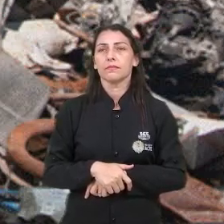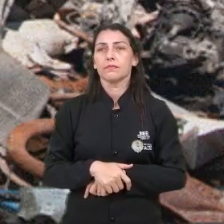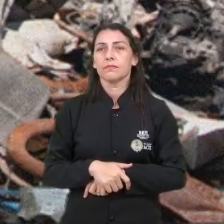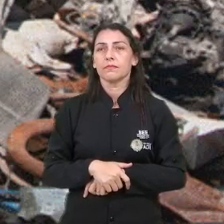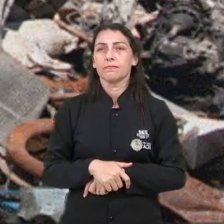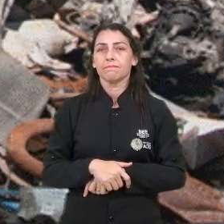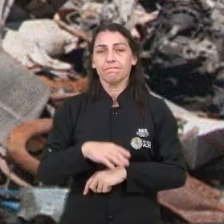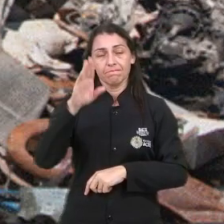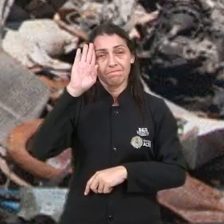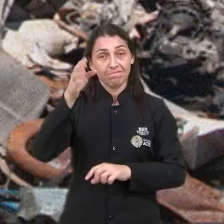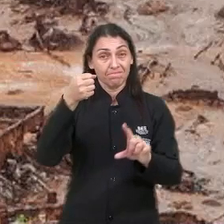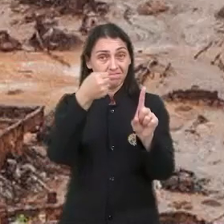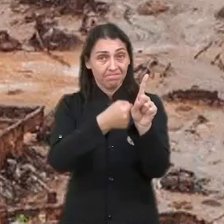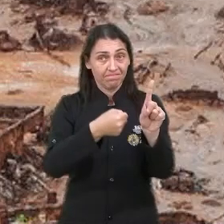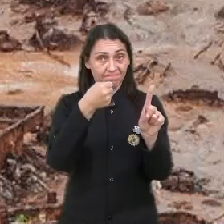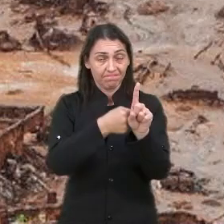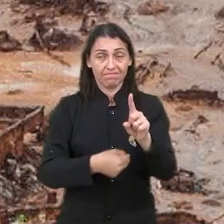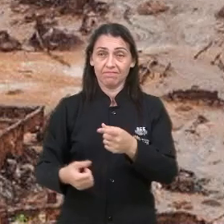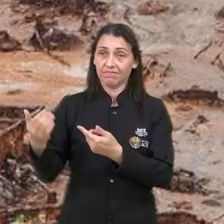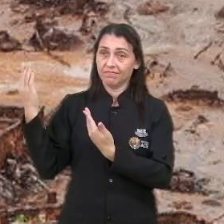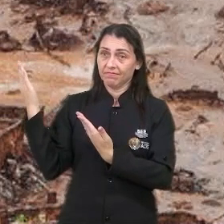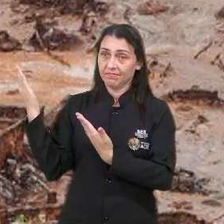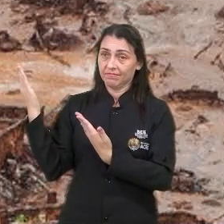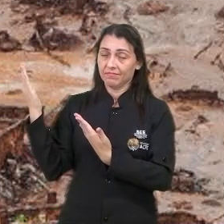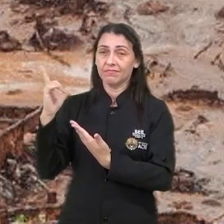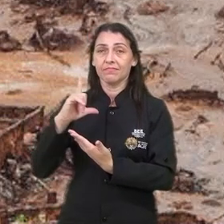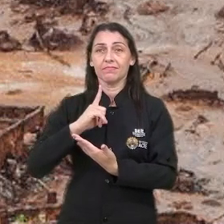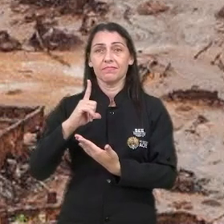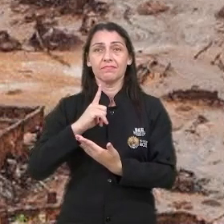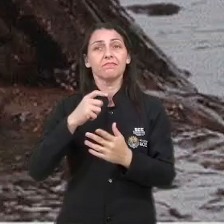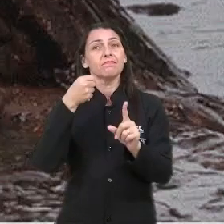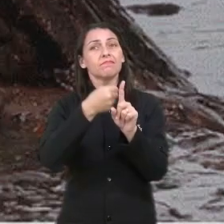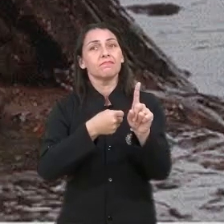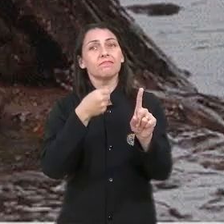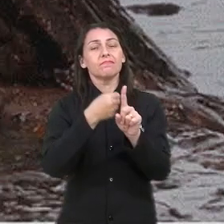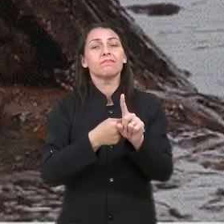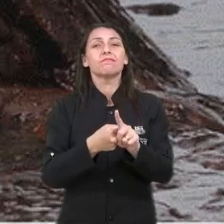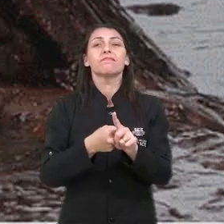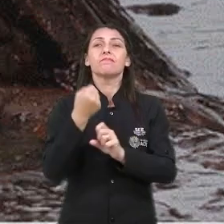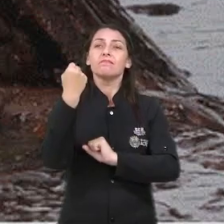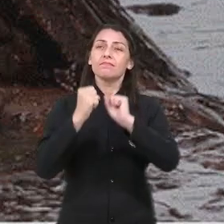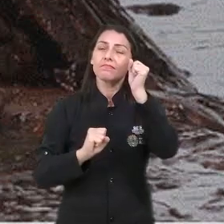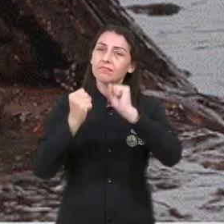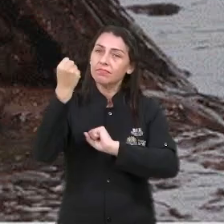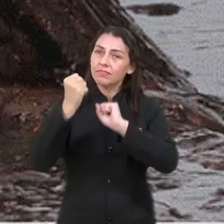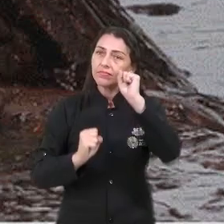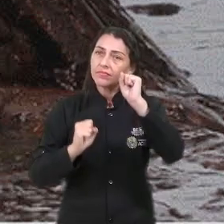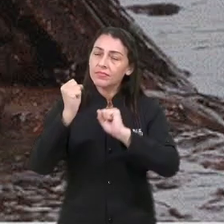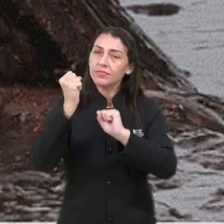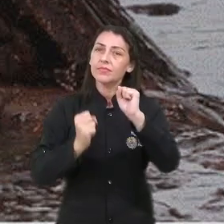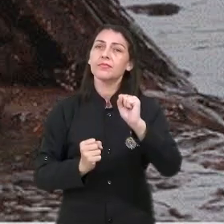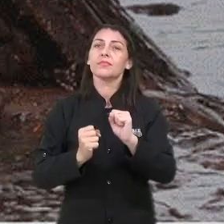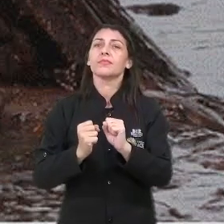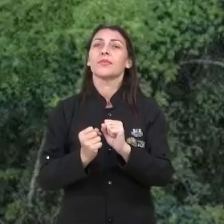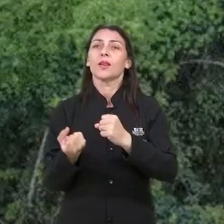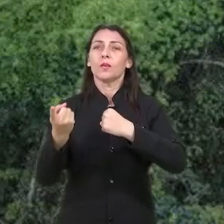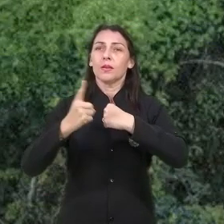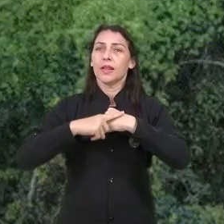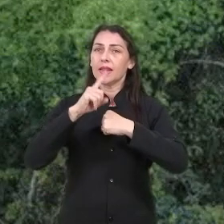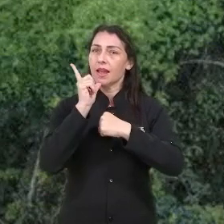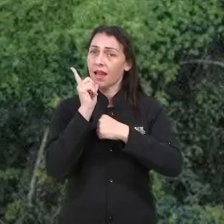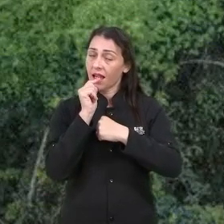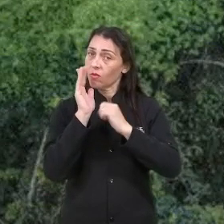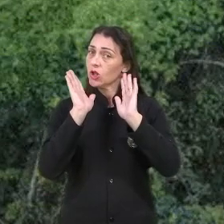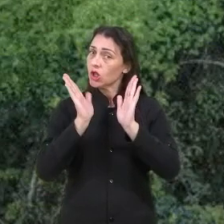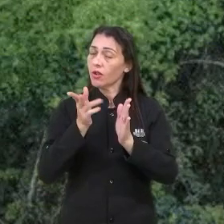desses principais impactos. Nós vamos ter como impactos da indústria no meio ambiente a contaminação da água,